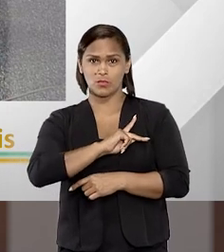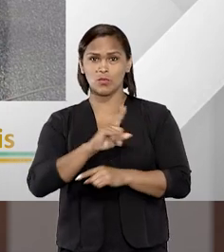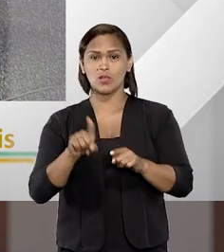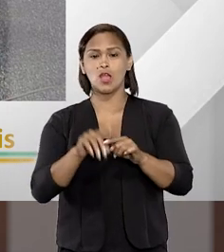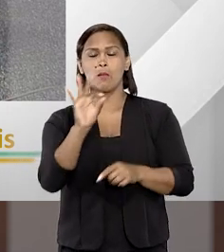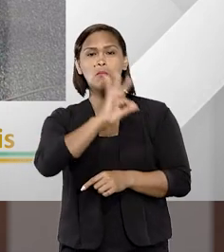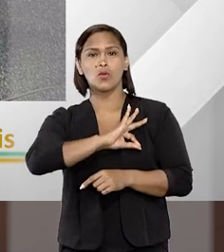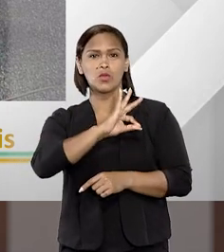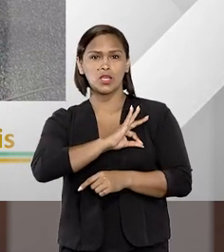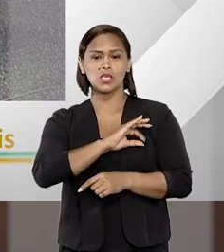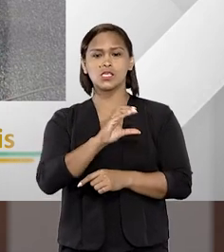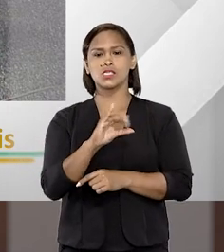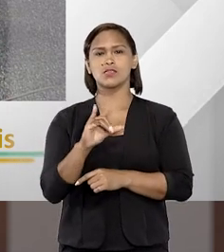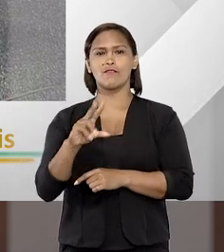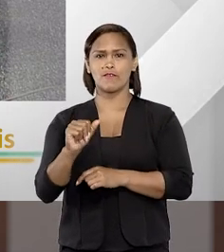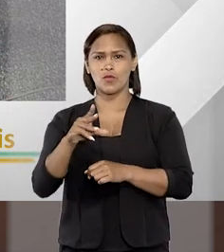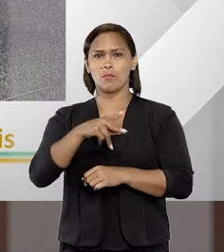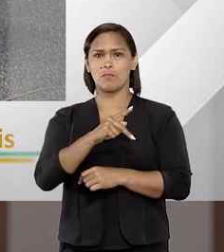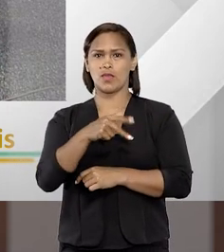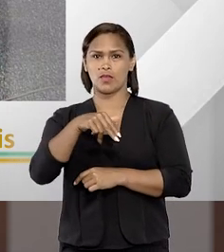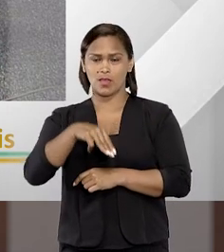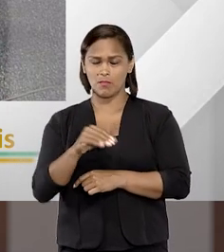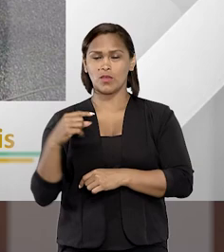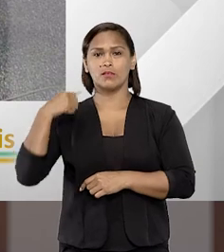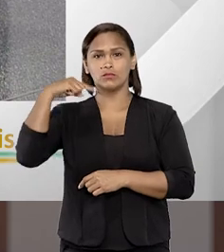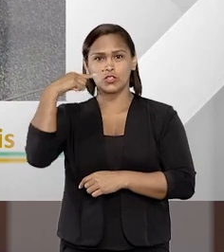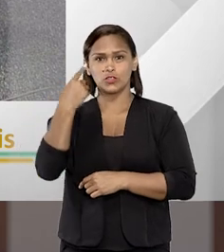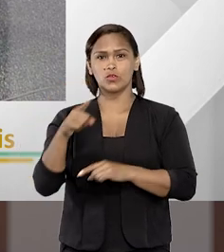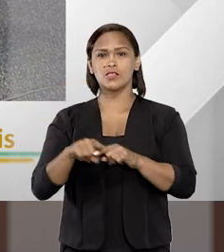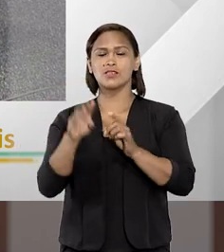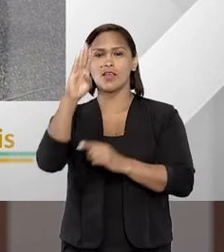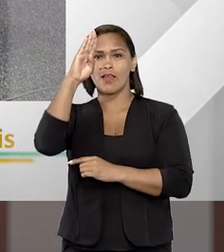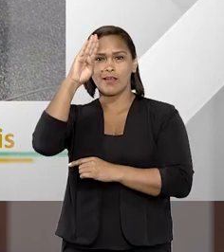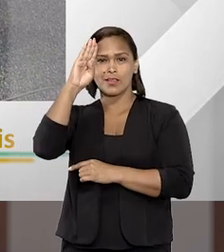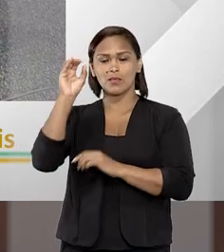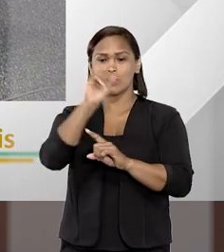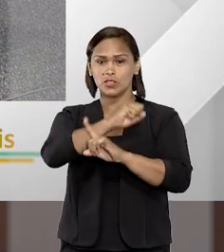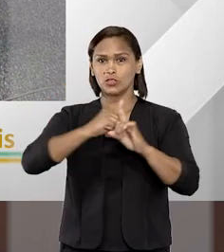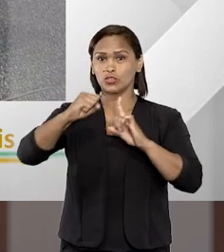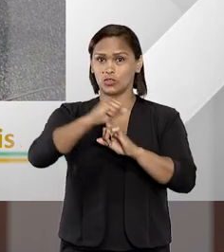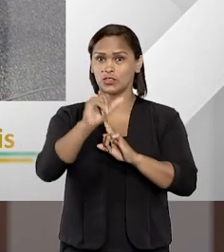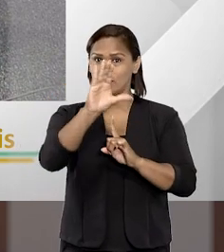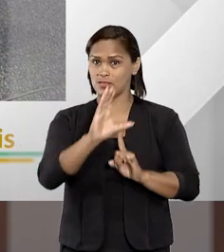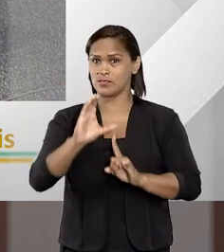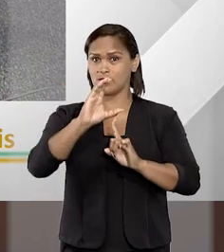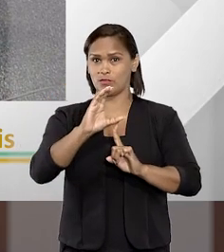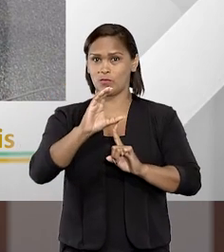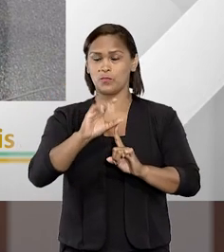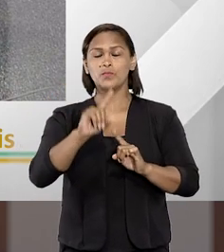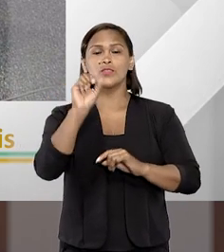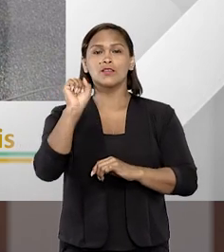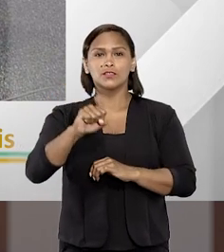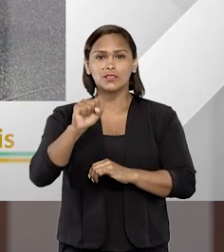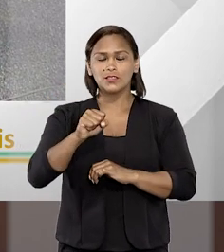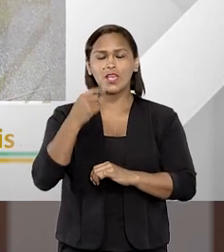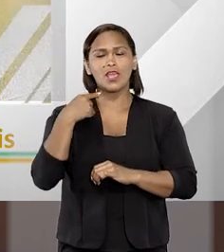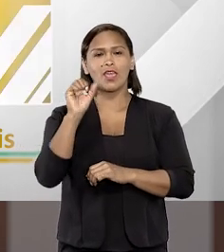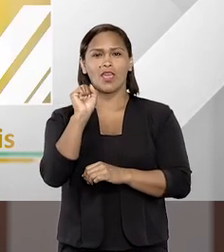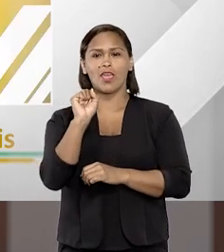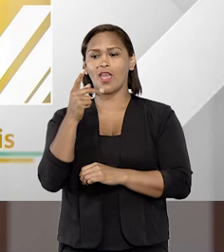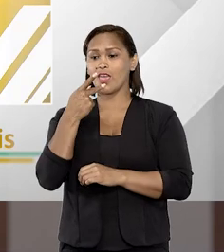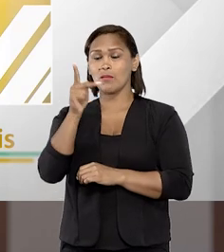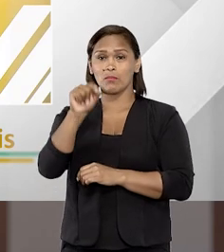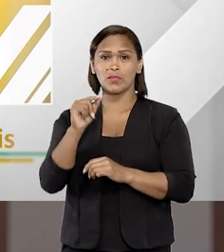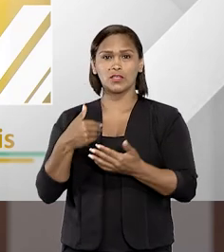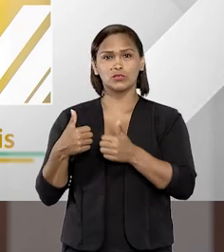Polícia Civil e militar advocacia academia e sociedade civil exatamente Tiago